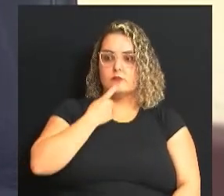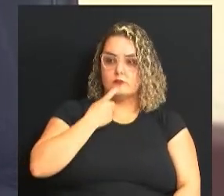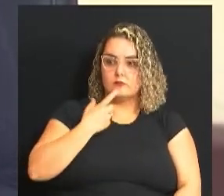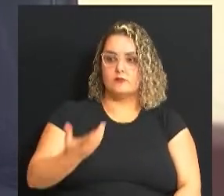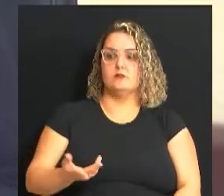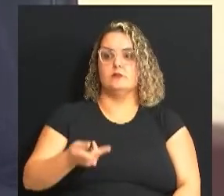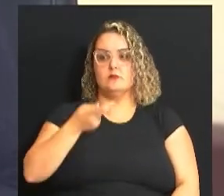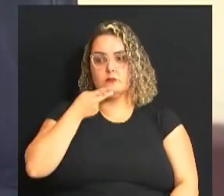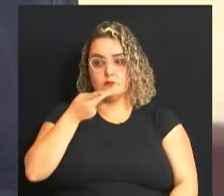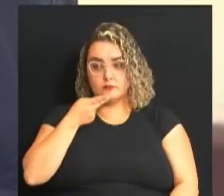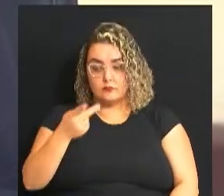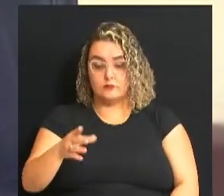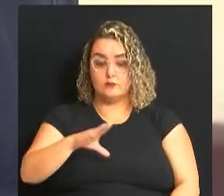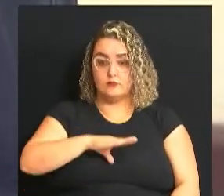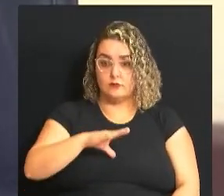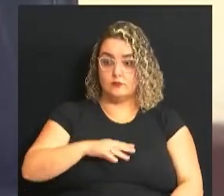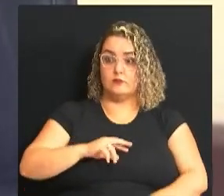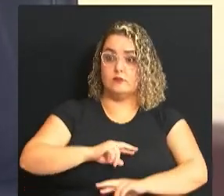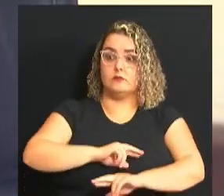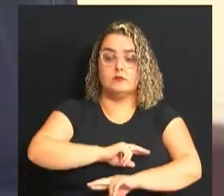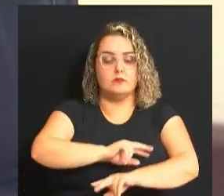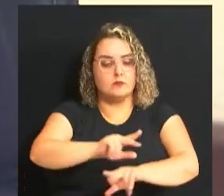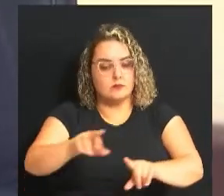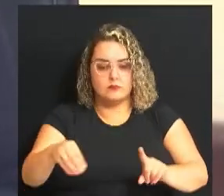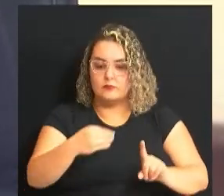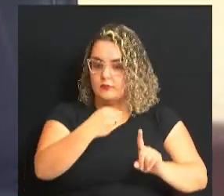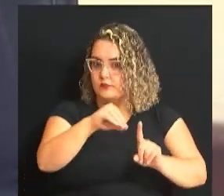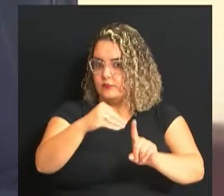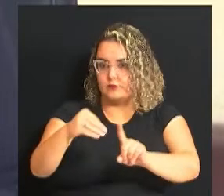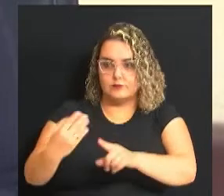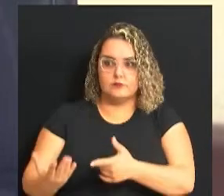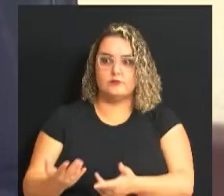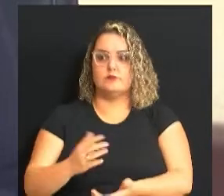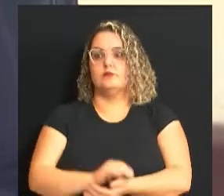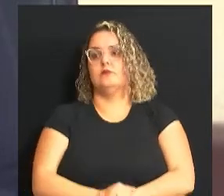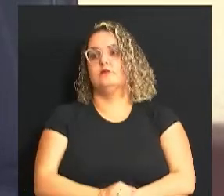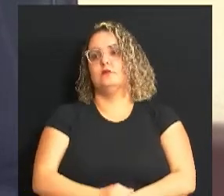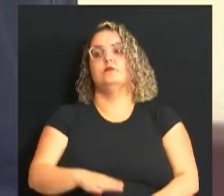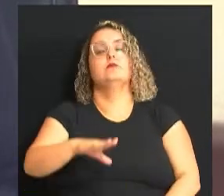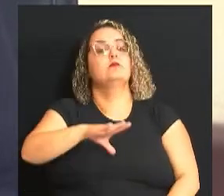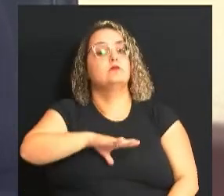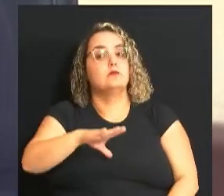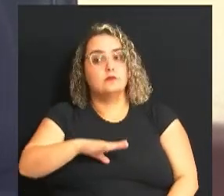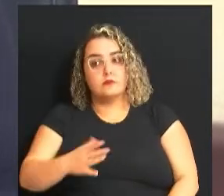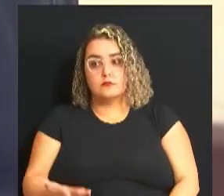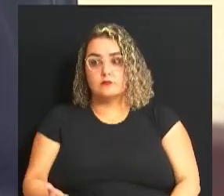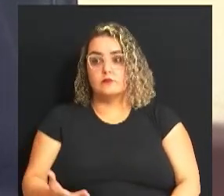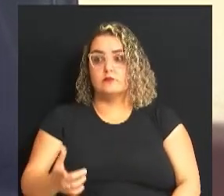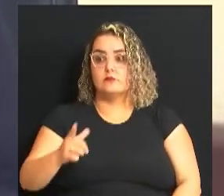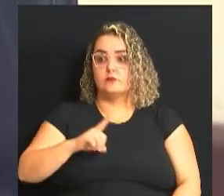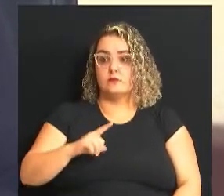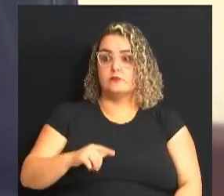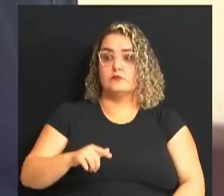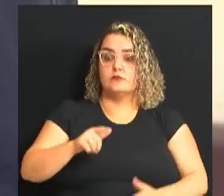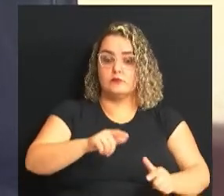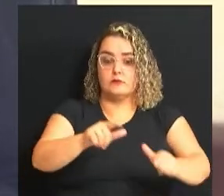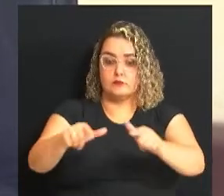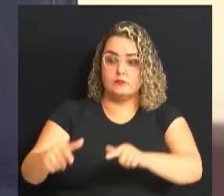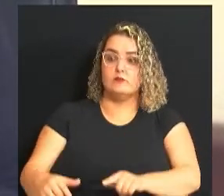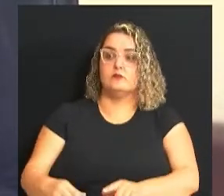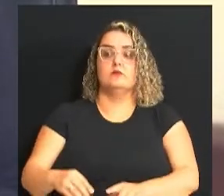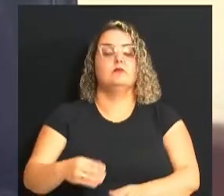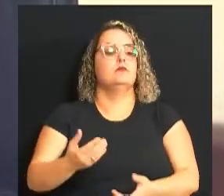município com muita vulnerabilidade, num município que tem territórios periféricos que têm